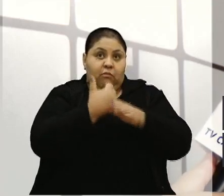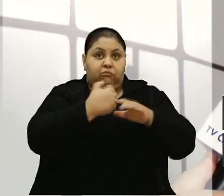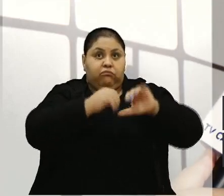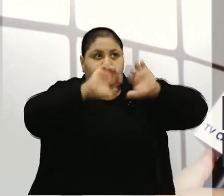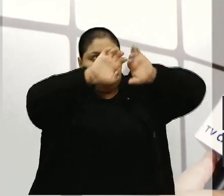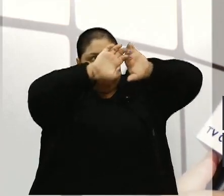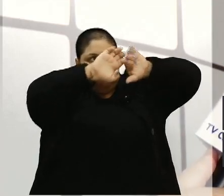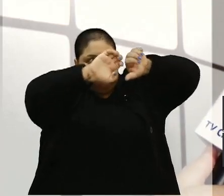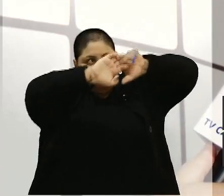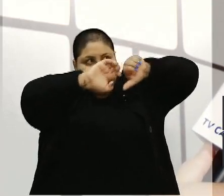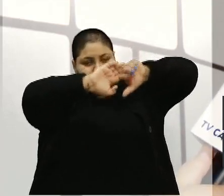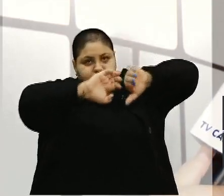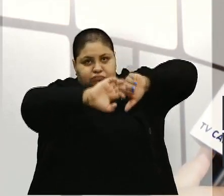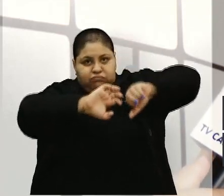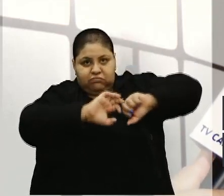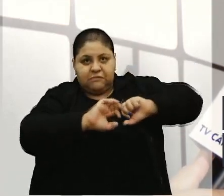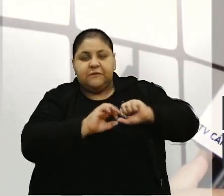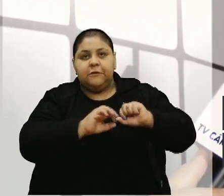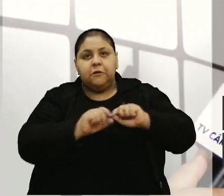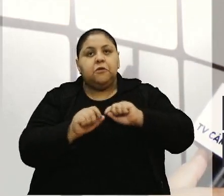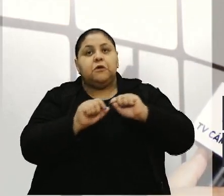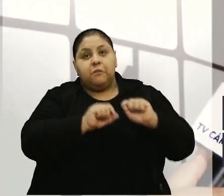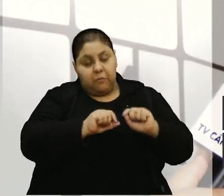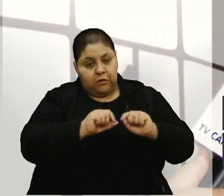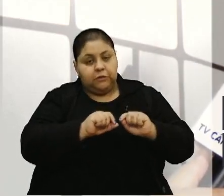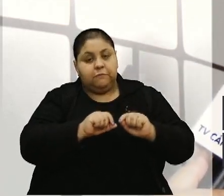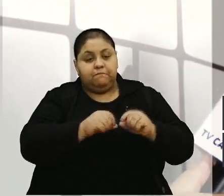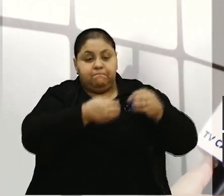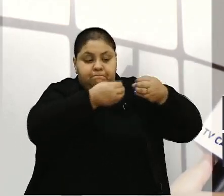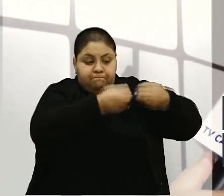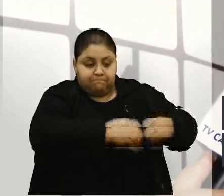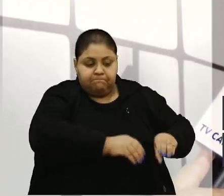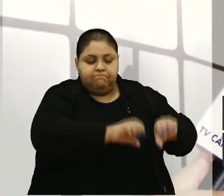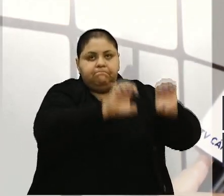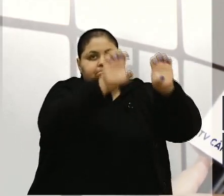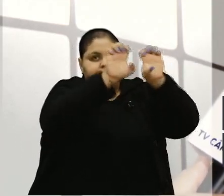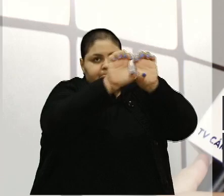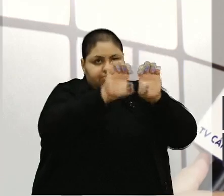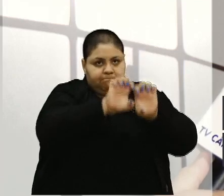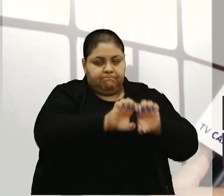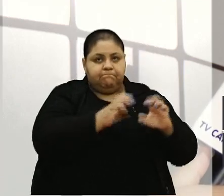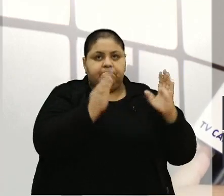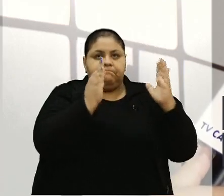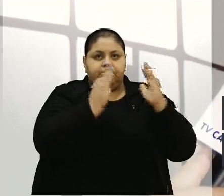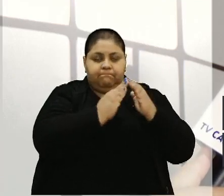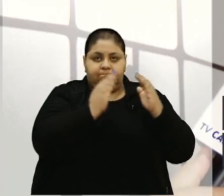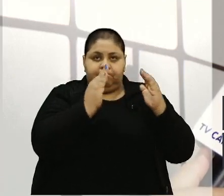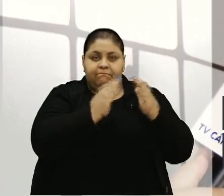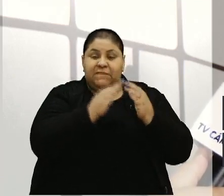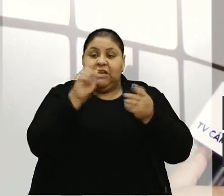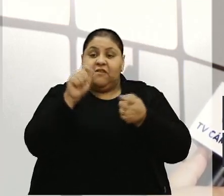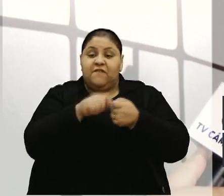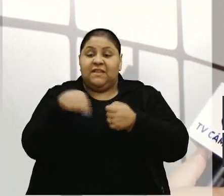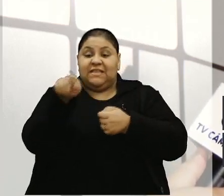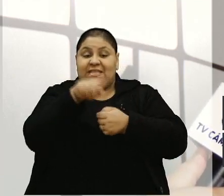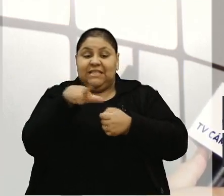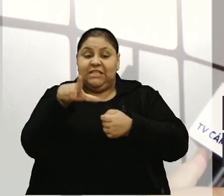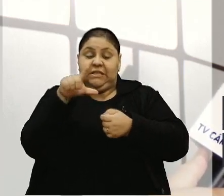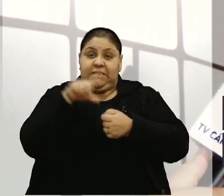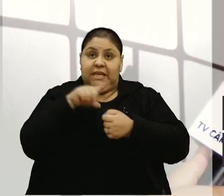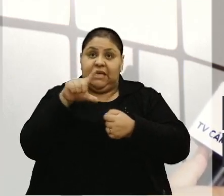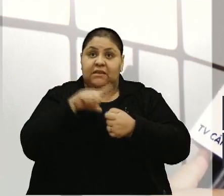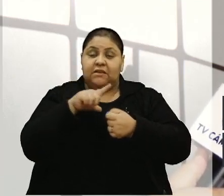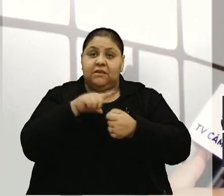nas casas, o que pode ter comprometido a estrutura dessas residências, e isso faz com que a gente tenha que